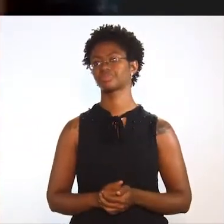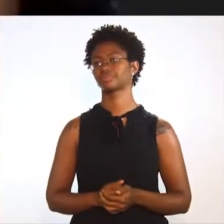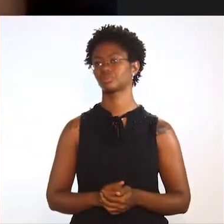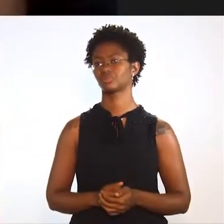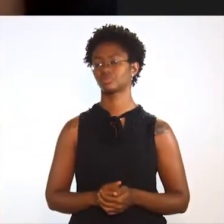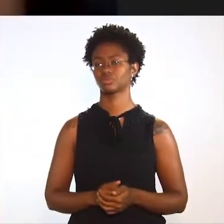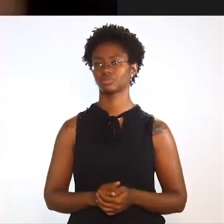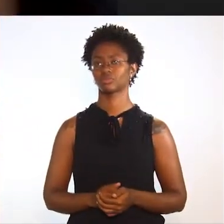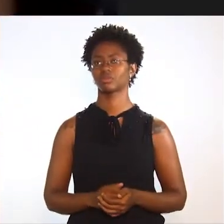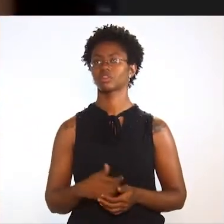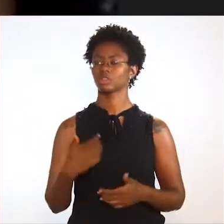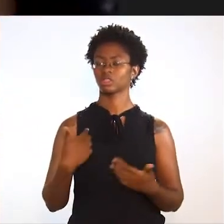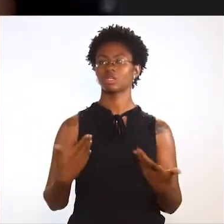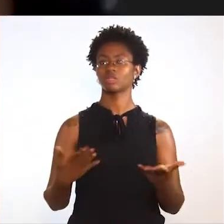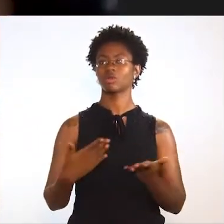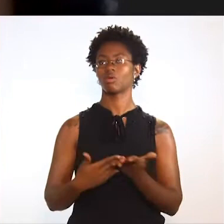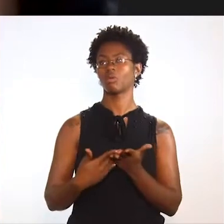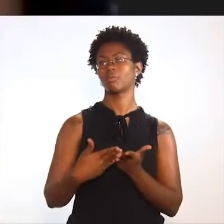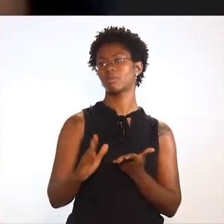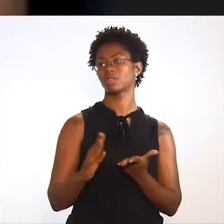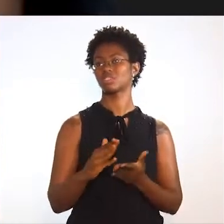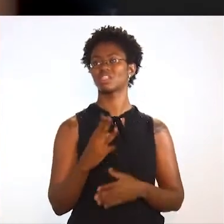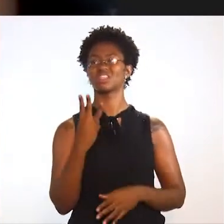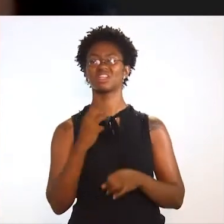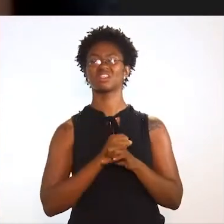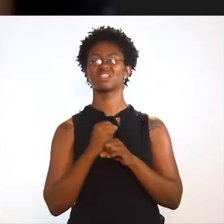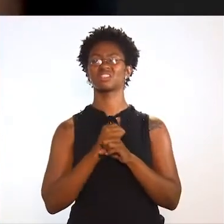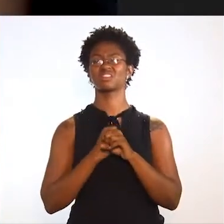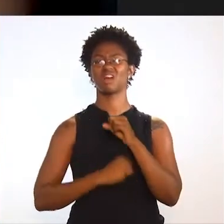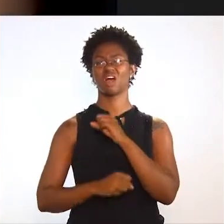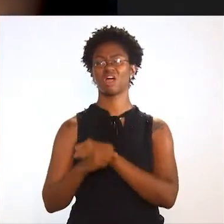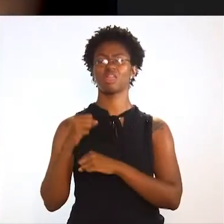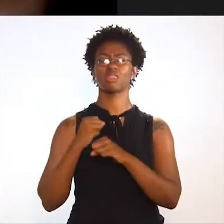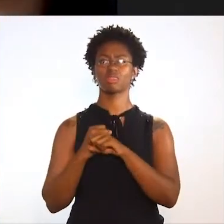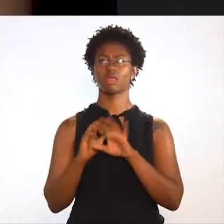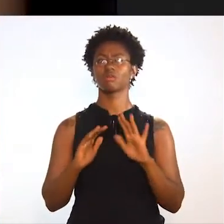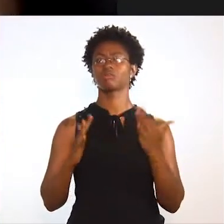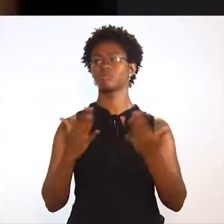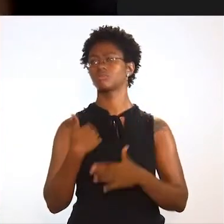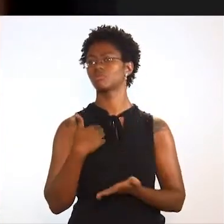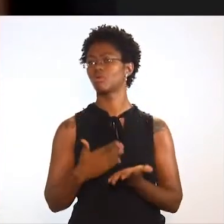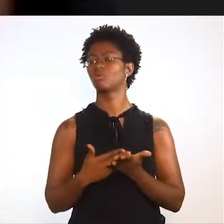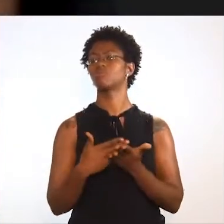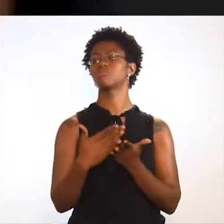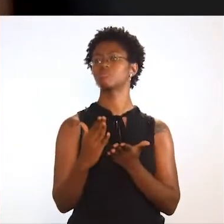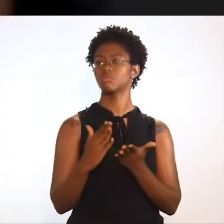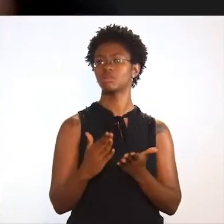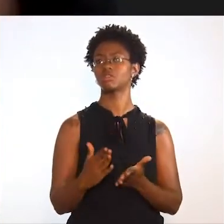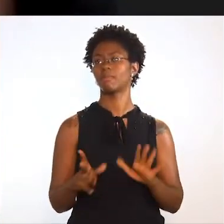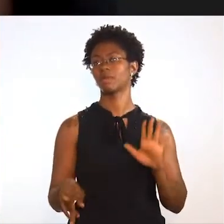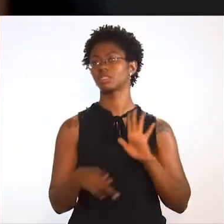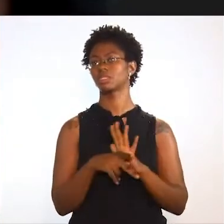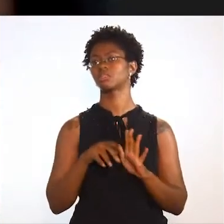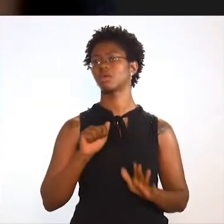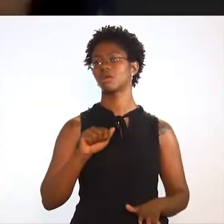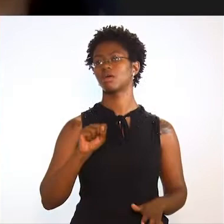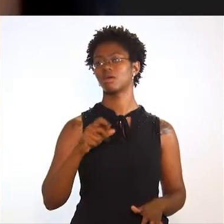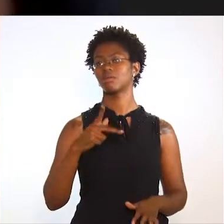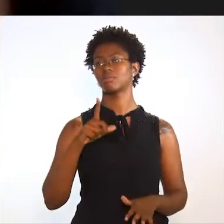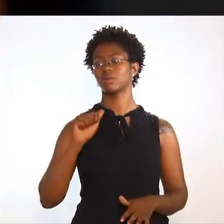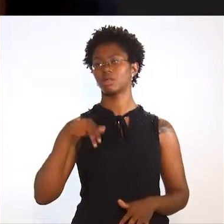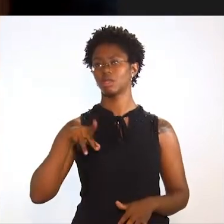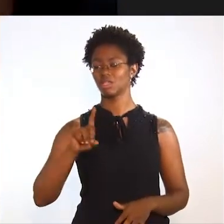Então, a partir do momento, 3 anos atrás, quando eu comecei a fazer parte da